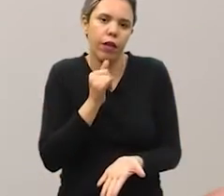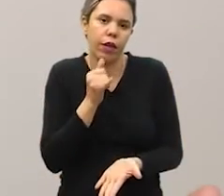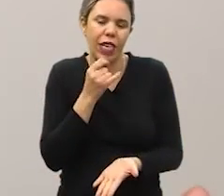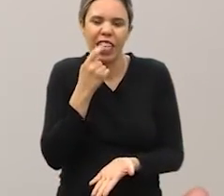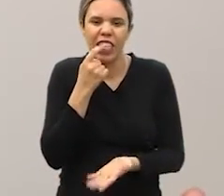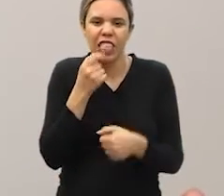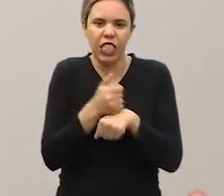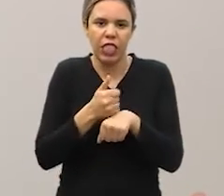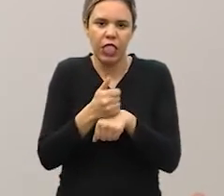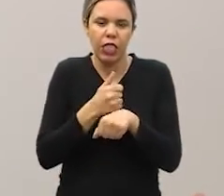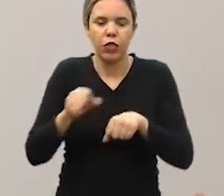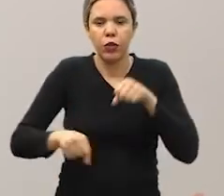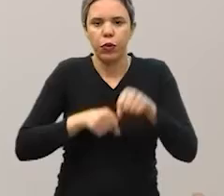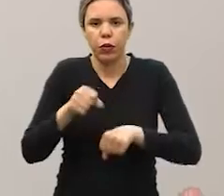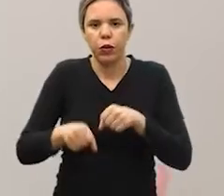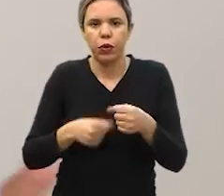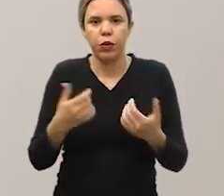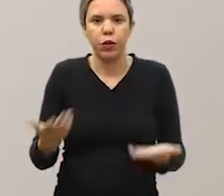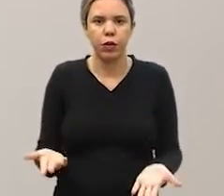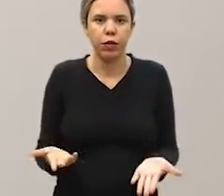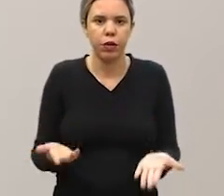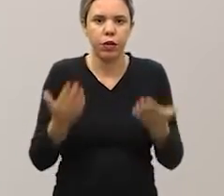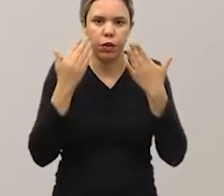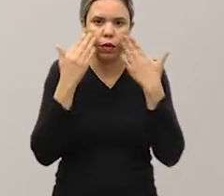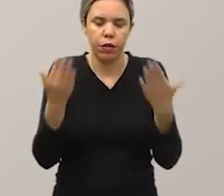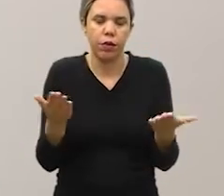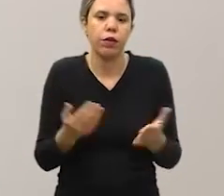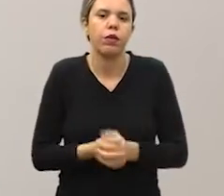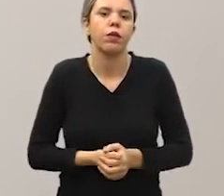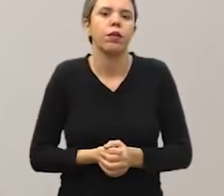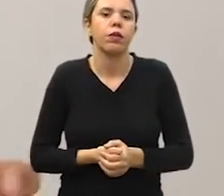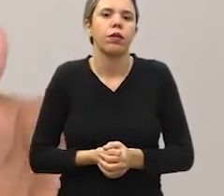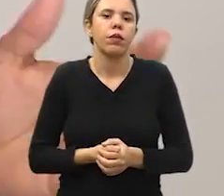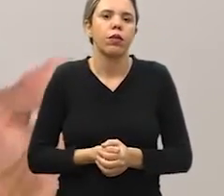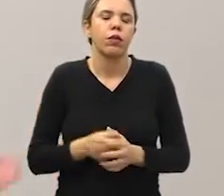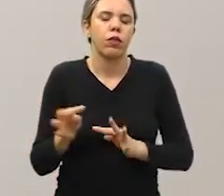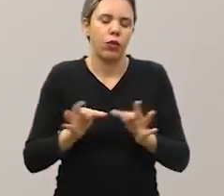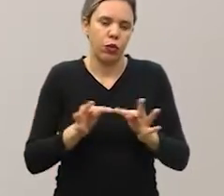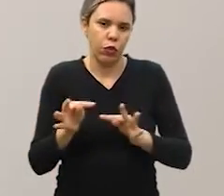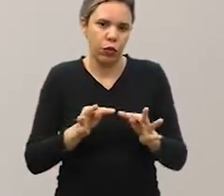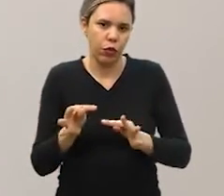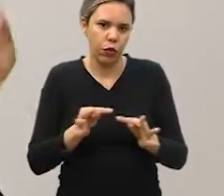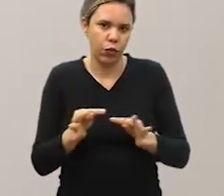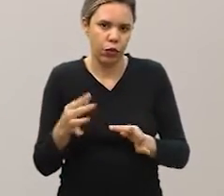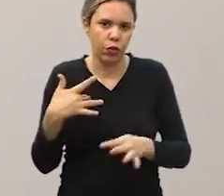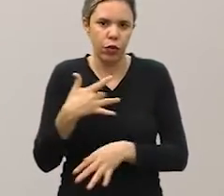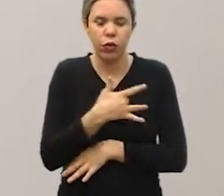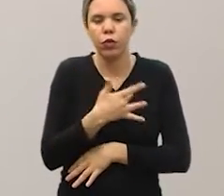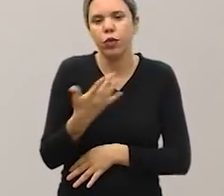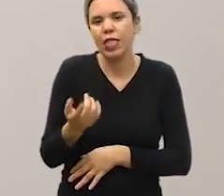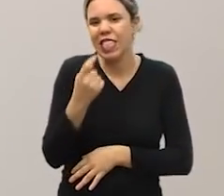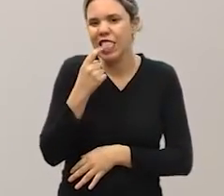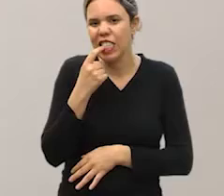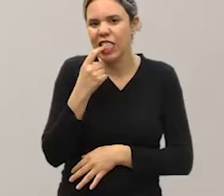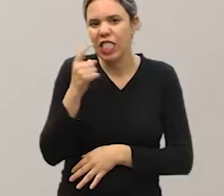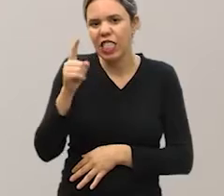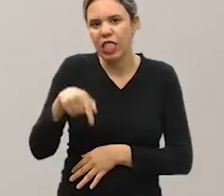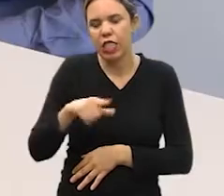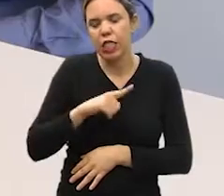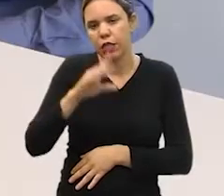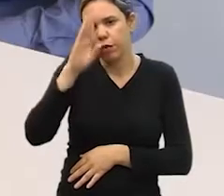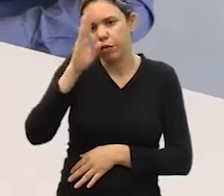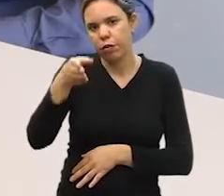do dentista e da bicicleta. Fica muito evidente que um tratamento de saúde, né, de dente tem